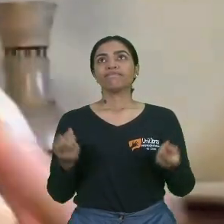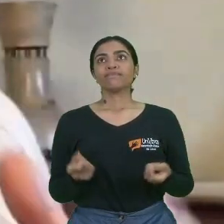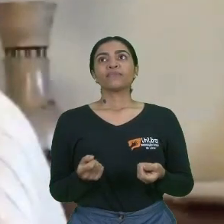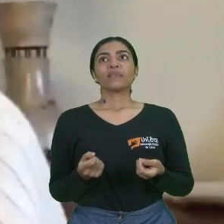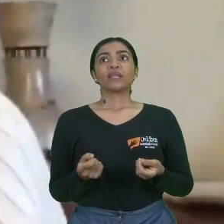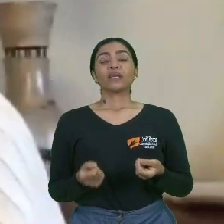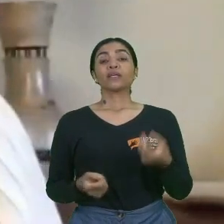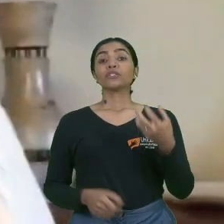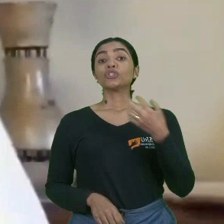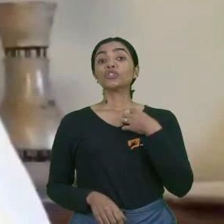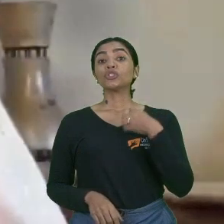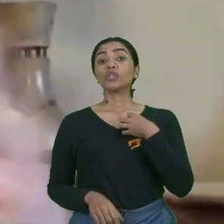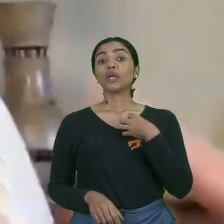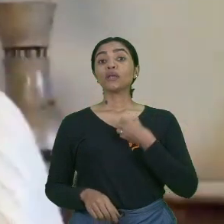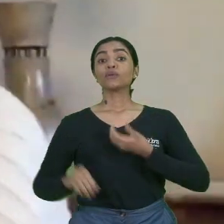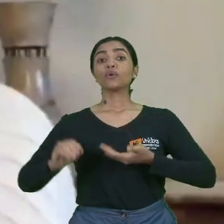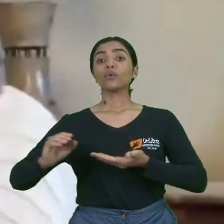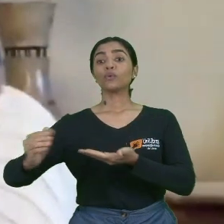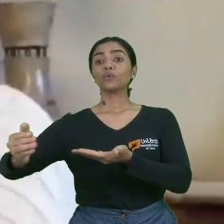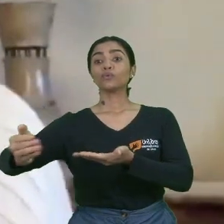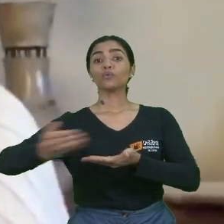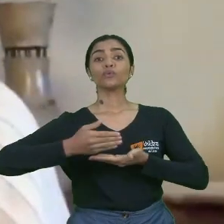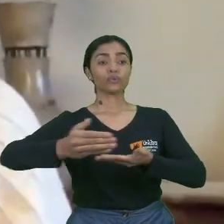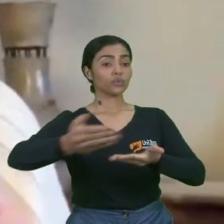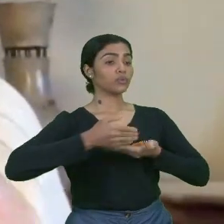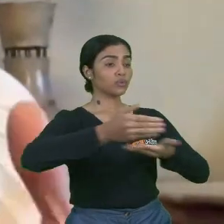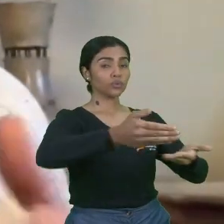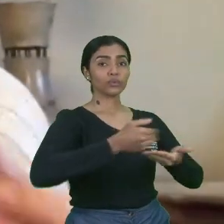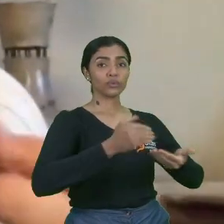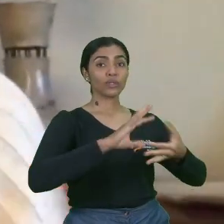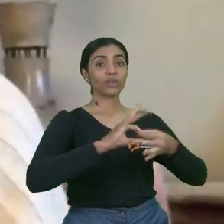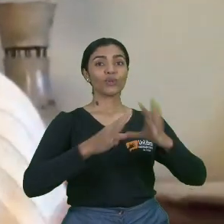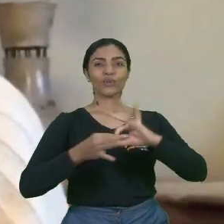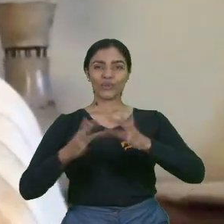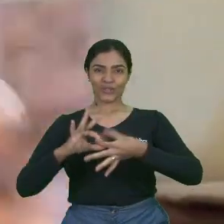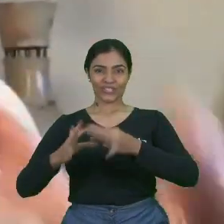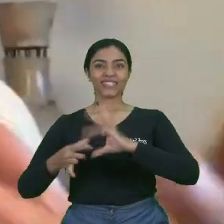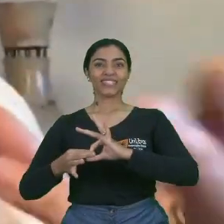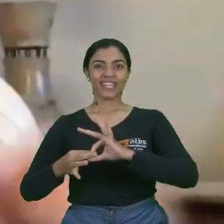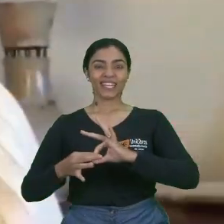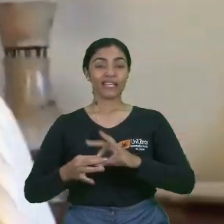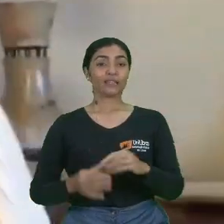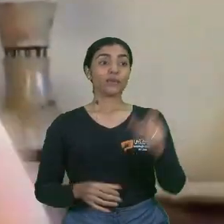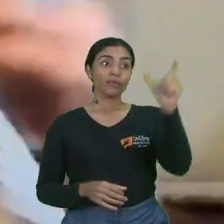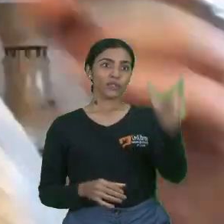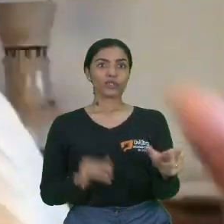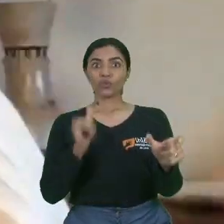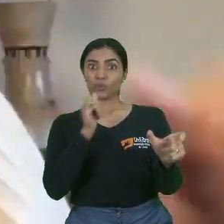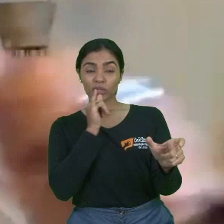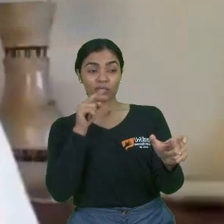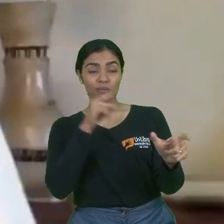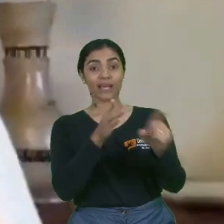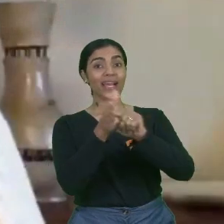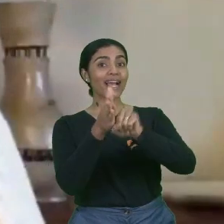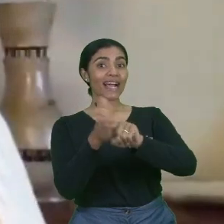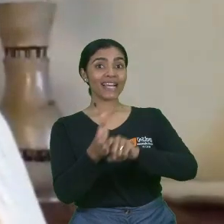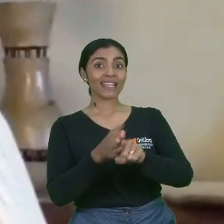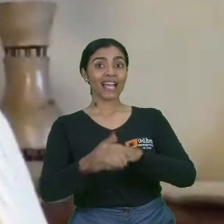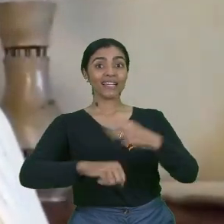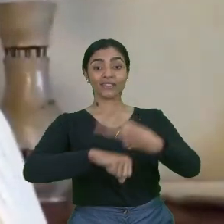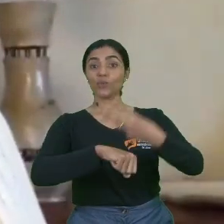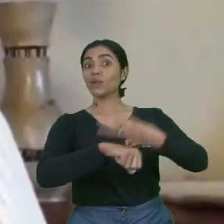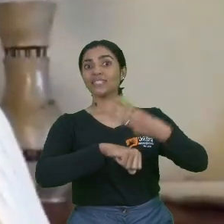modos de coleta novos contextos Então temos gente por exemplo fazendo análise de conversa no